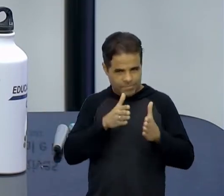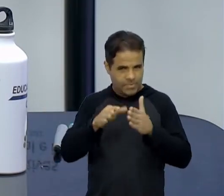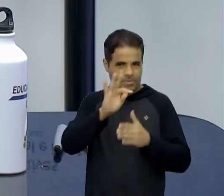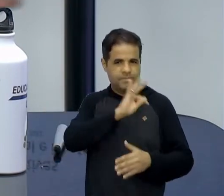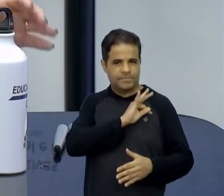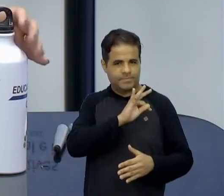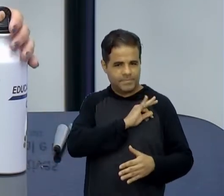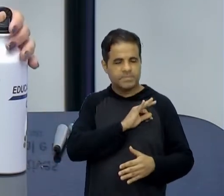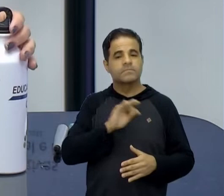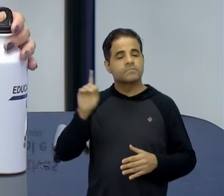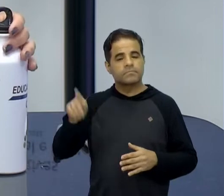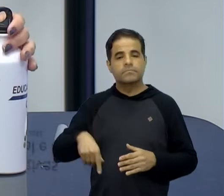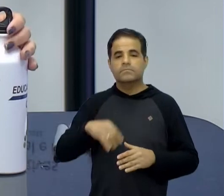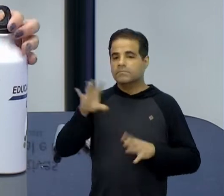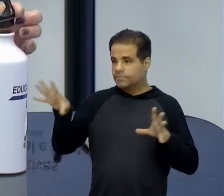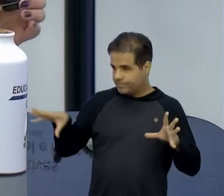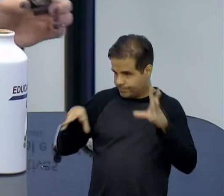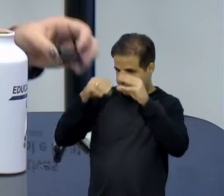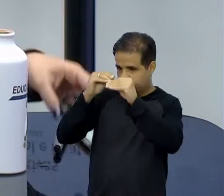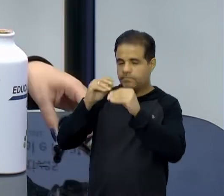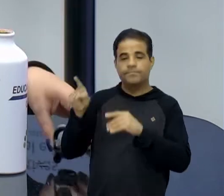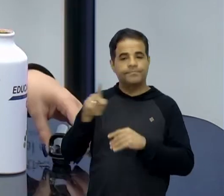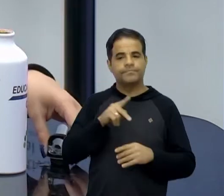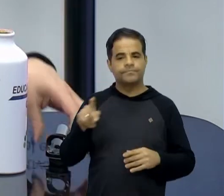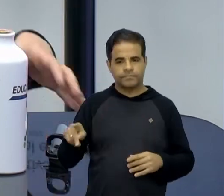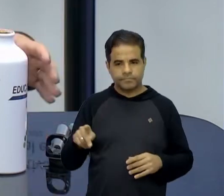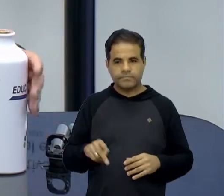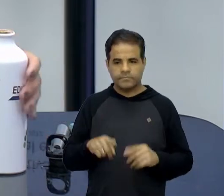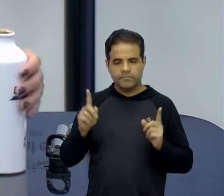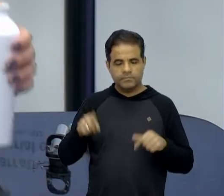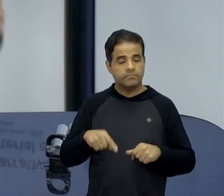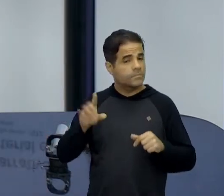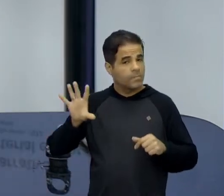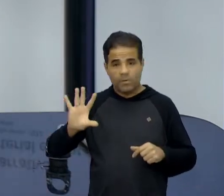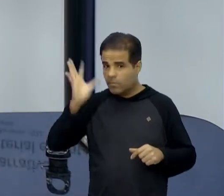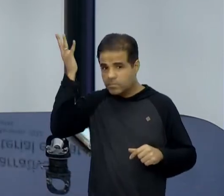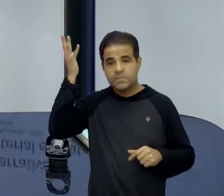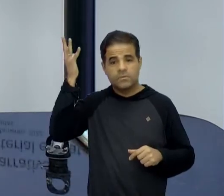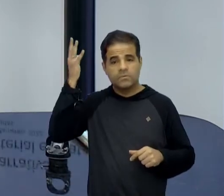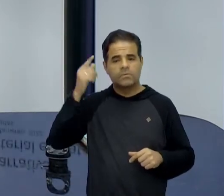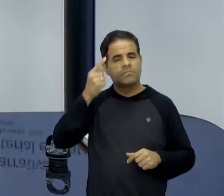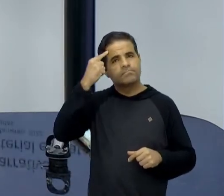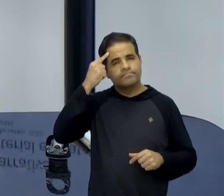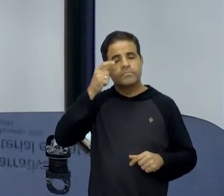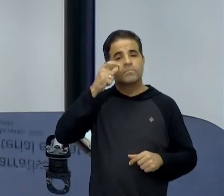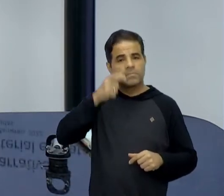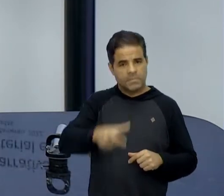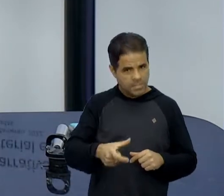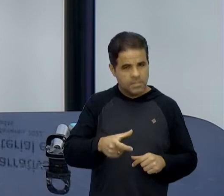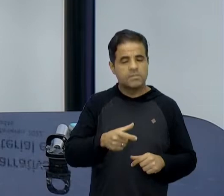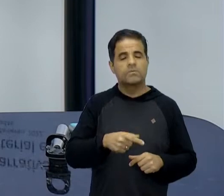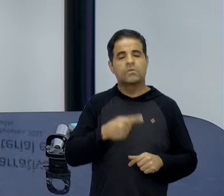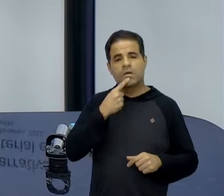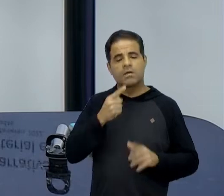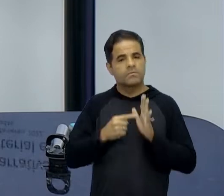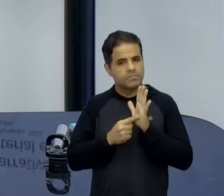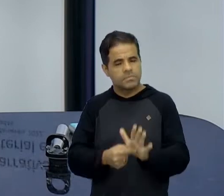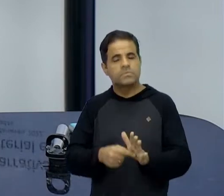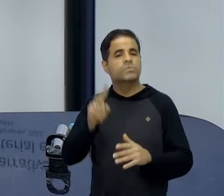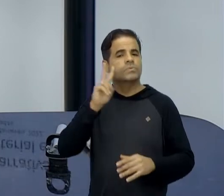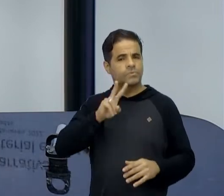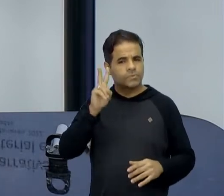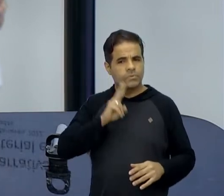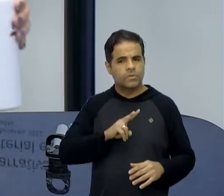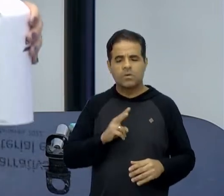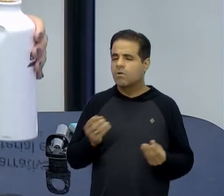aqui o complemento que ela fez, é que o fato realmente é um acontecimento. Agora, o que nos interessa quando a gente faz uma abordagem histórica